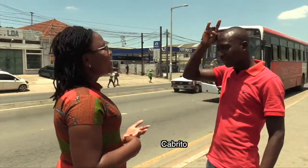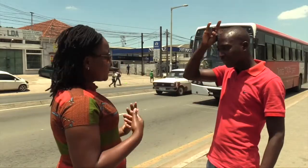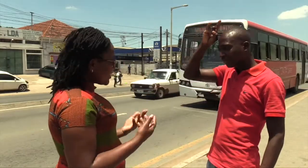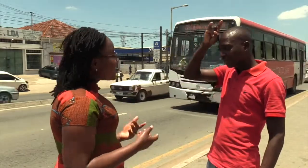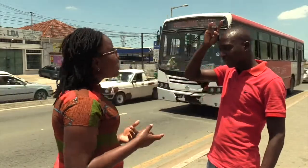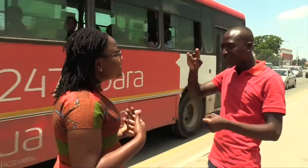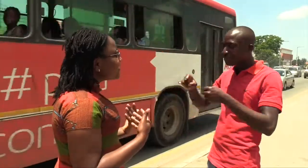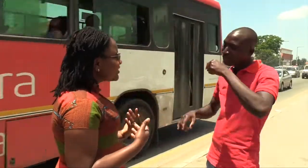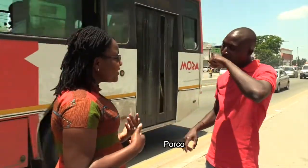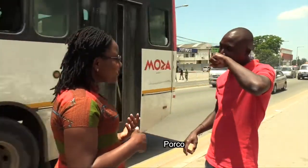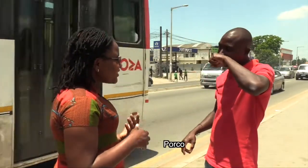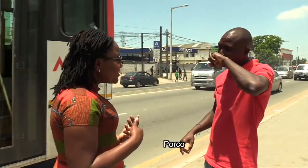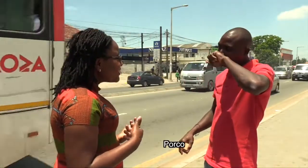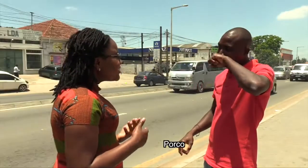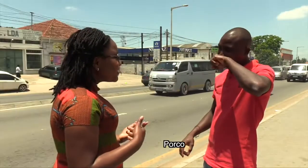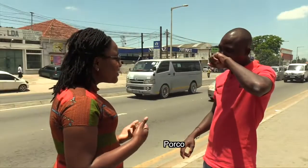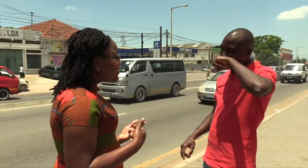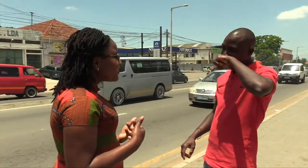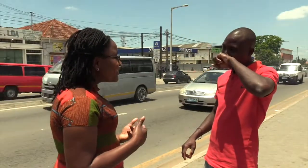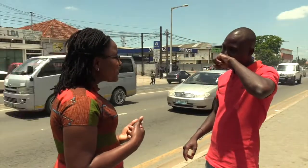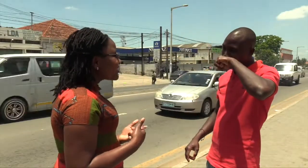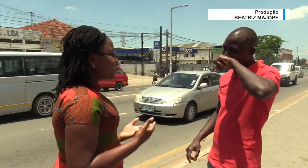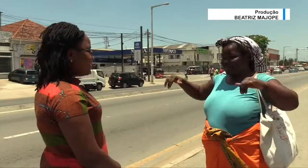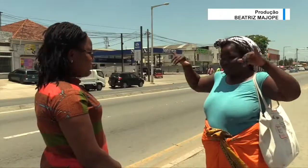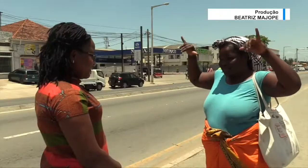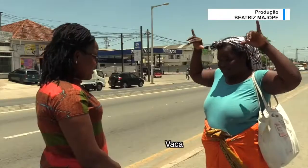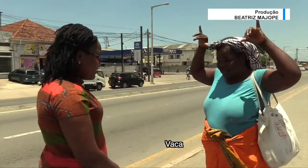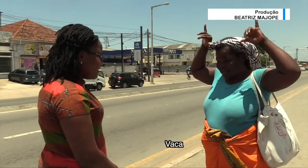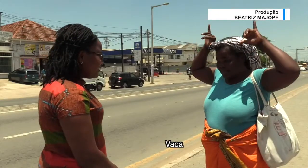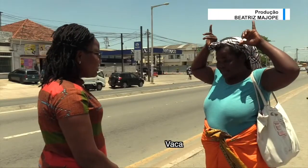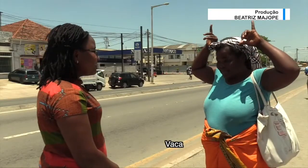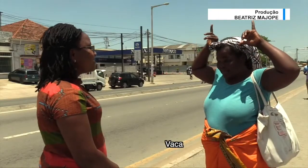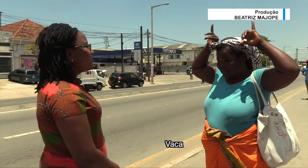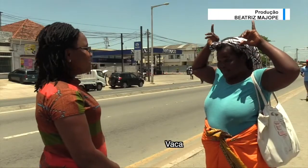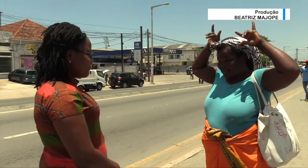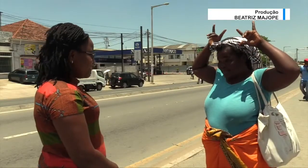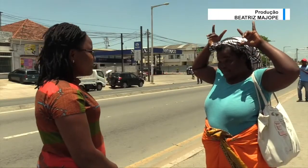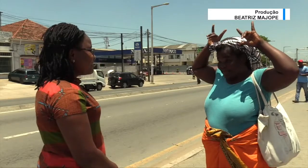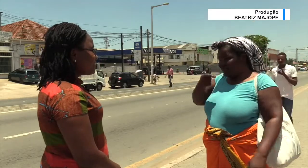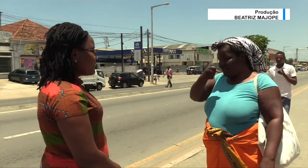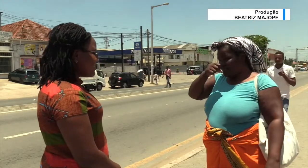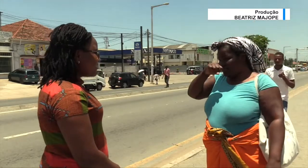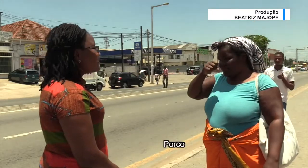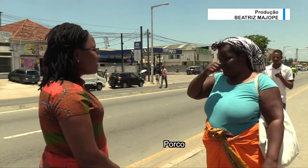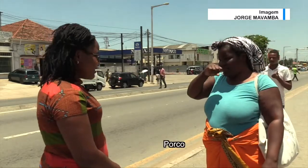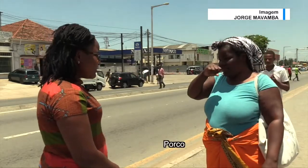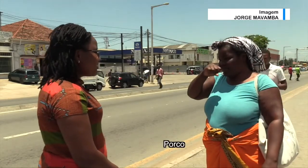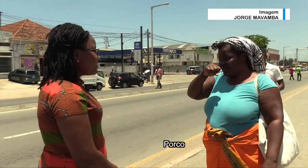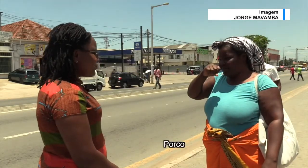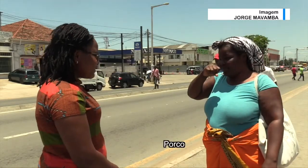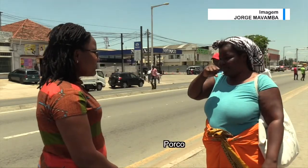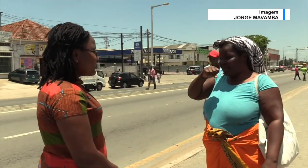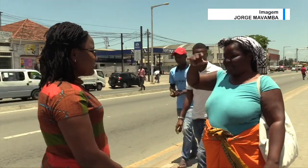Cabrito. Porco. Vaca.